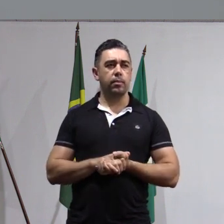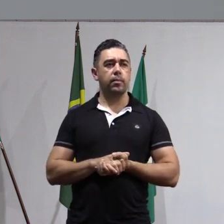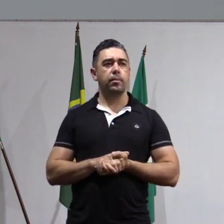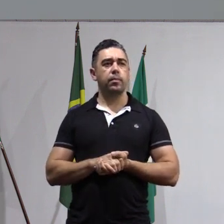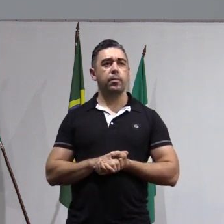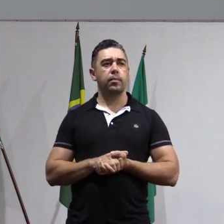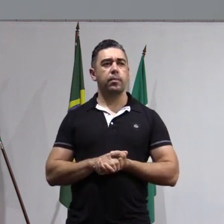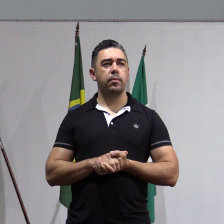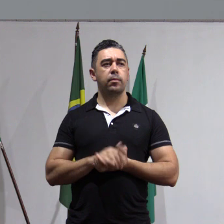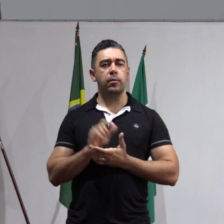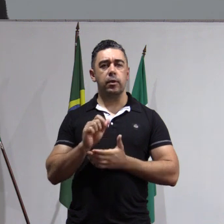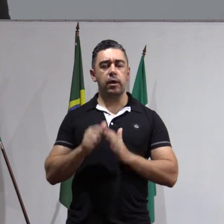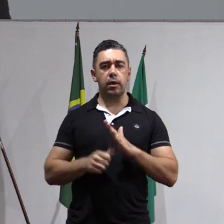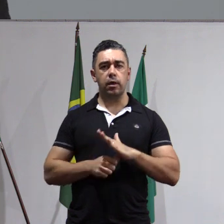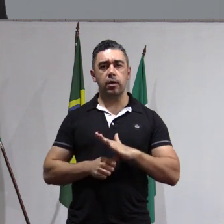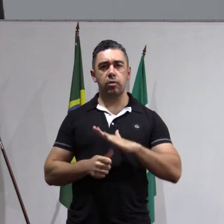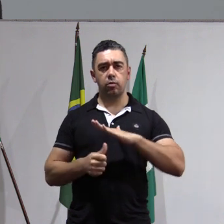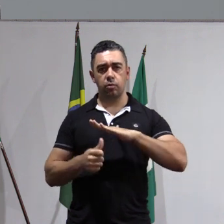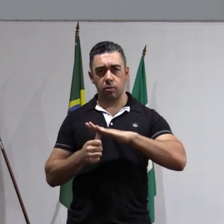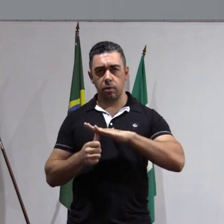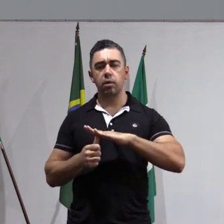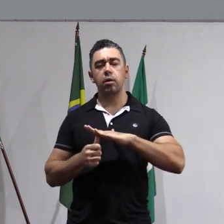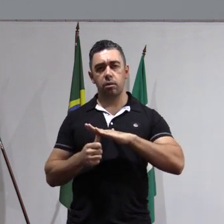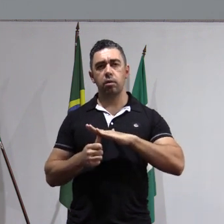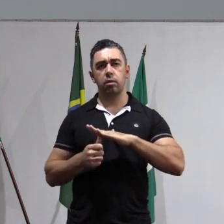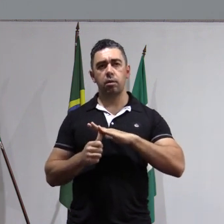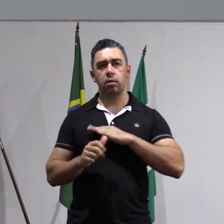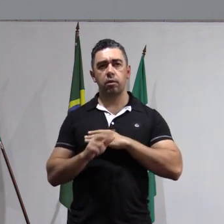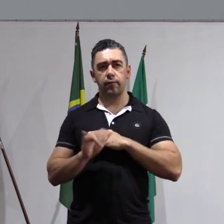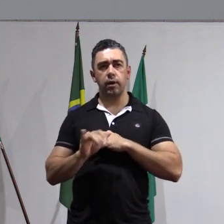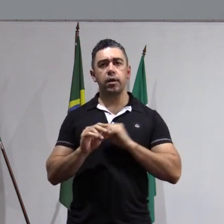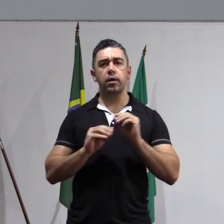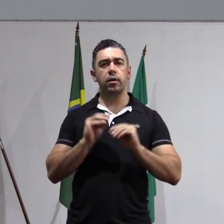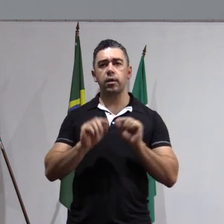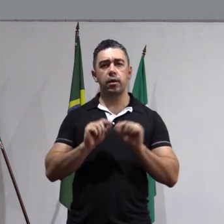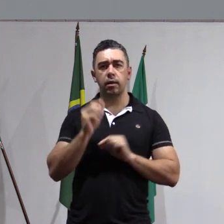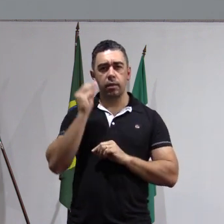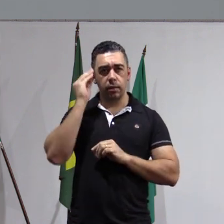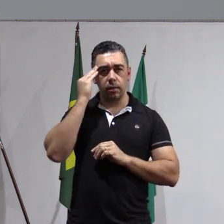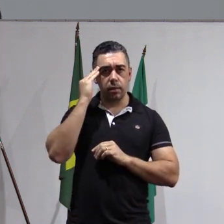e que a reitoria, enfim, vai levar em conta, em consideração, depois de entender o que é